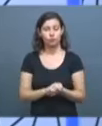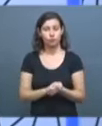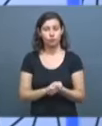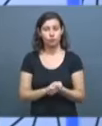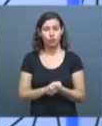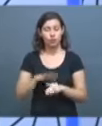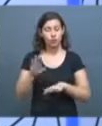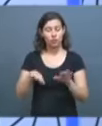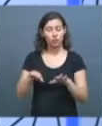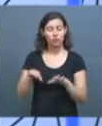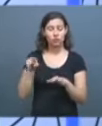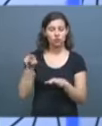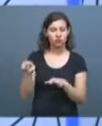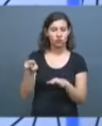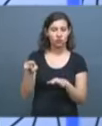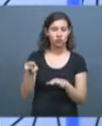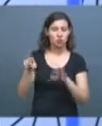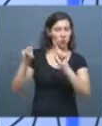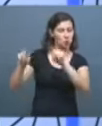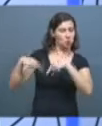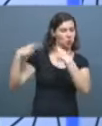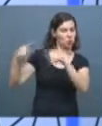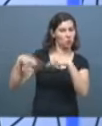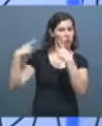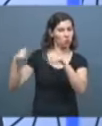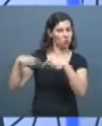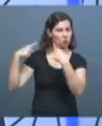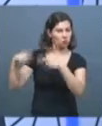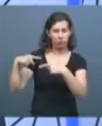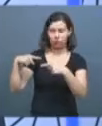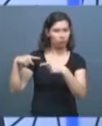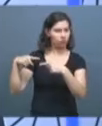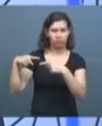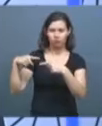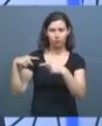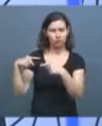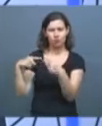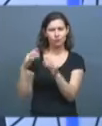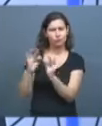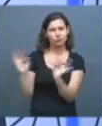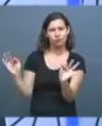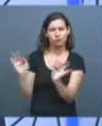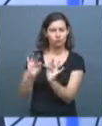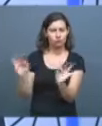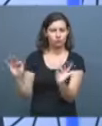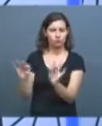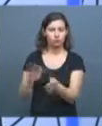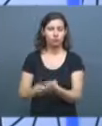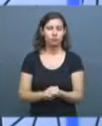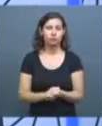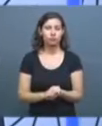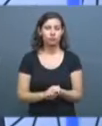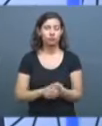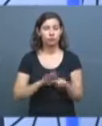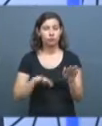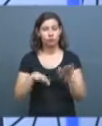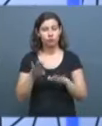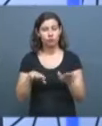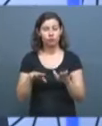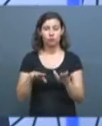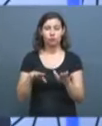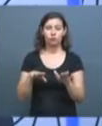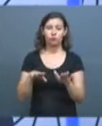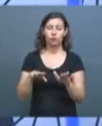menos intenso do que nós estamos fazendo. E uma coisa, eu penso que é muito importante, quando você tem uma reação de diferente, que